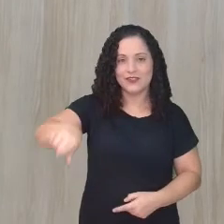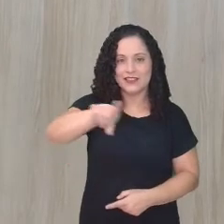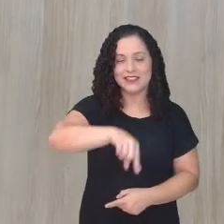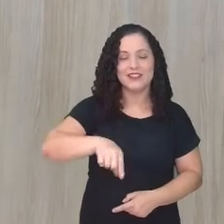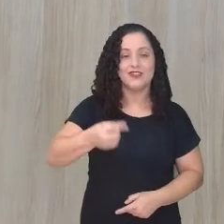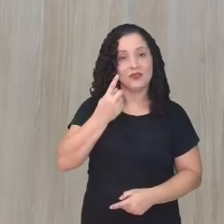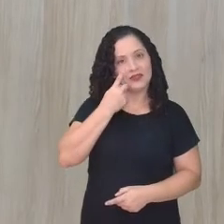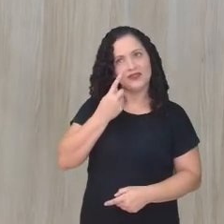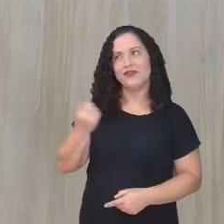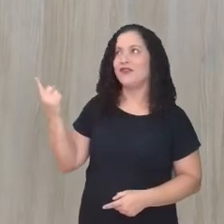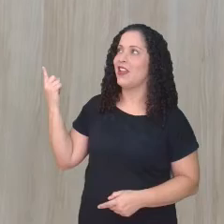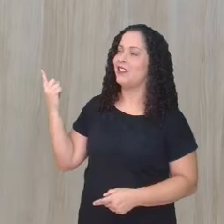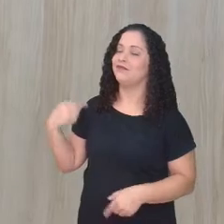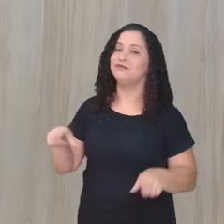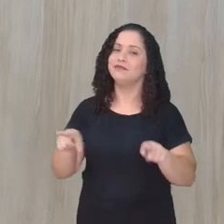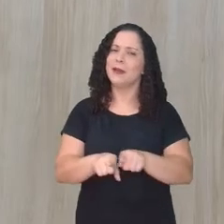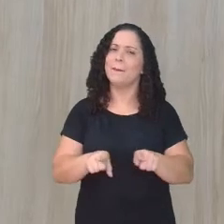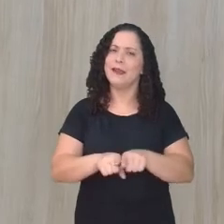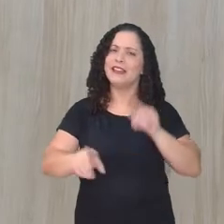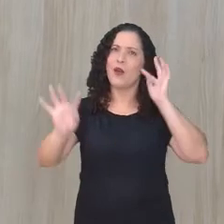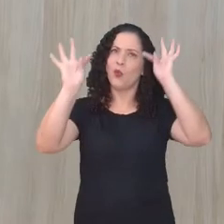até o teórico que